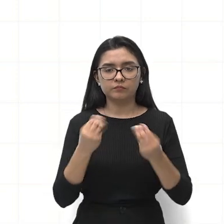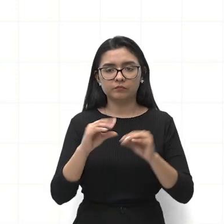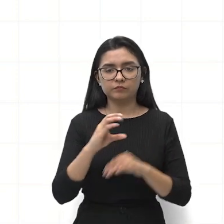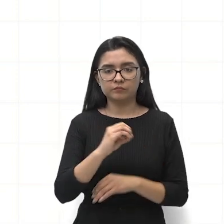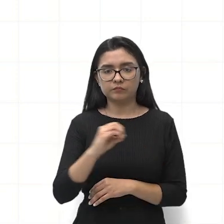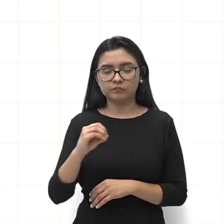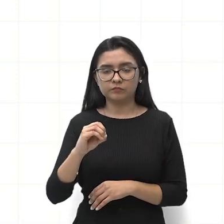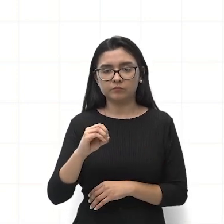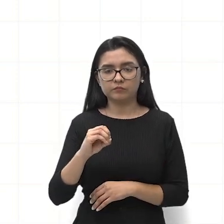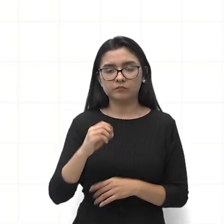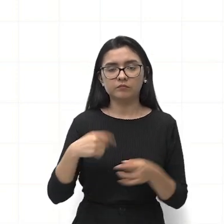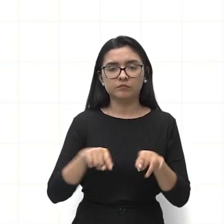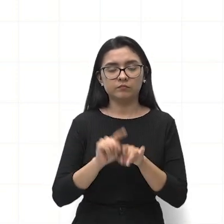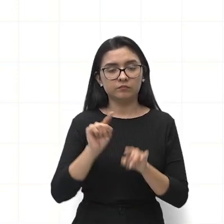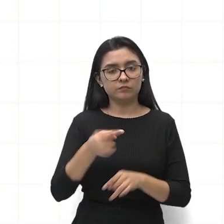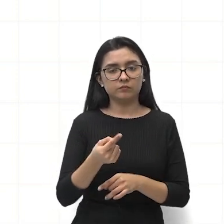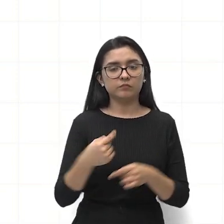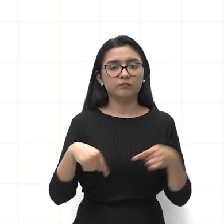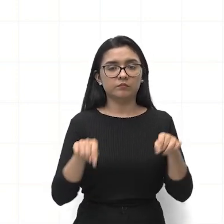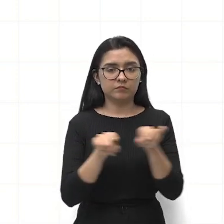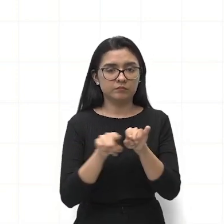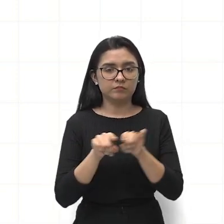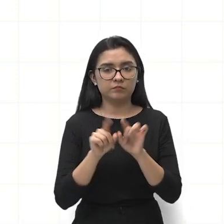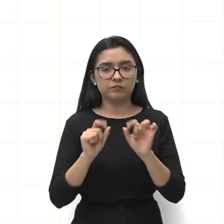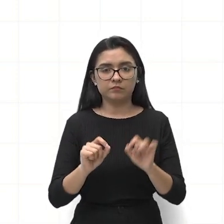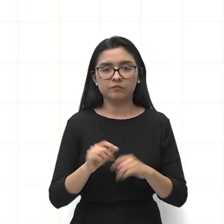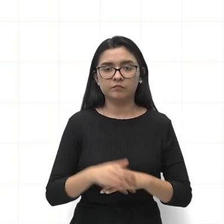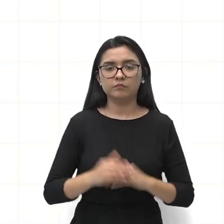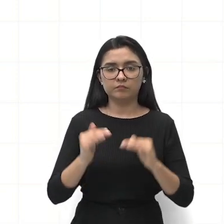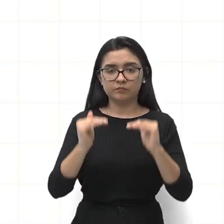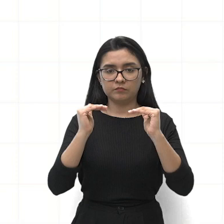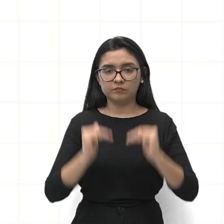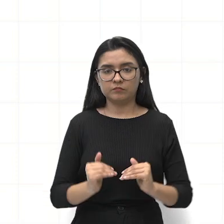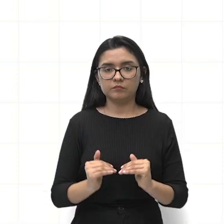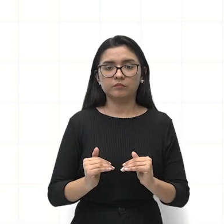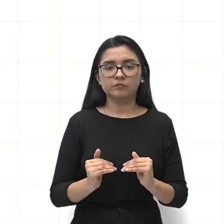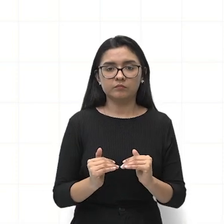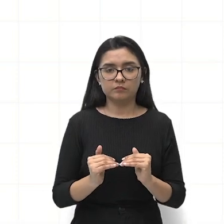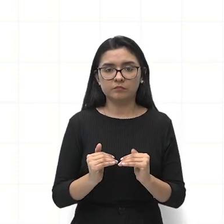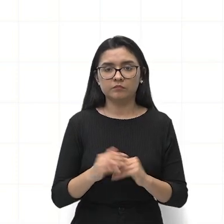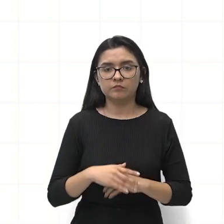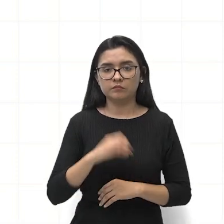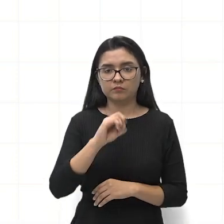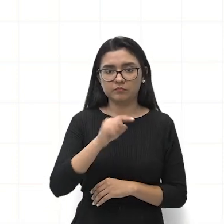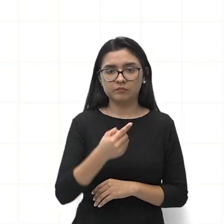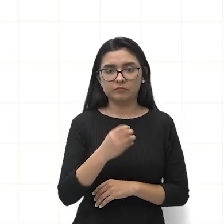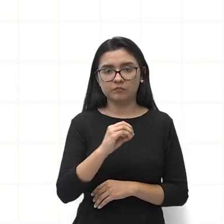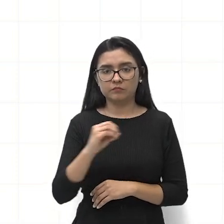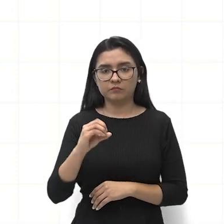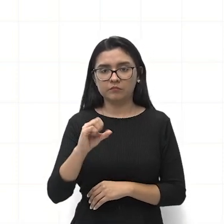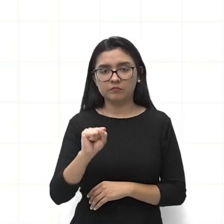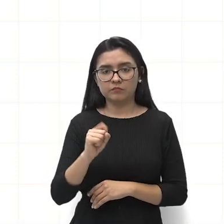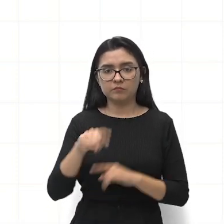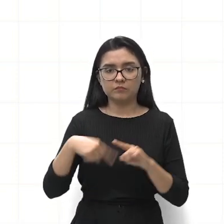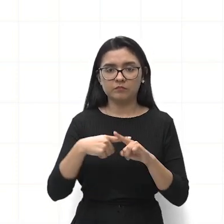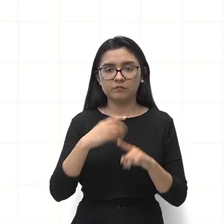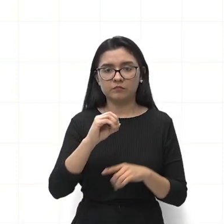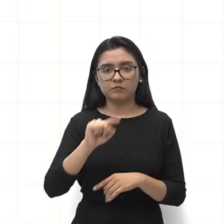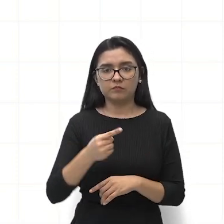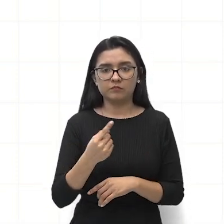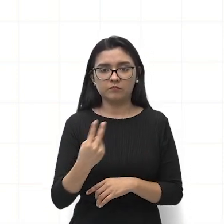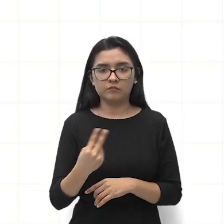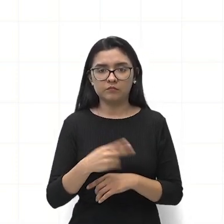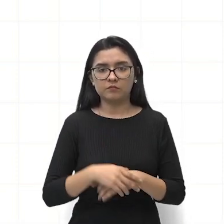e vírgula. O mesmo vai acontecer. No passo 3, ó, como é que vai ficar? 0,08 vezes 2. 2 vezes